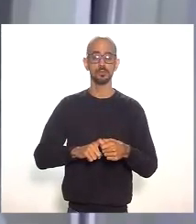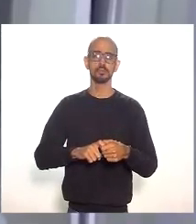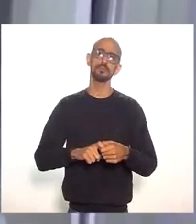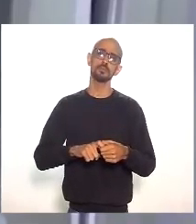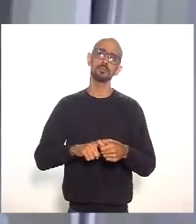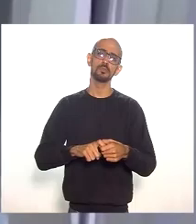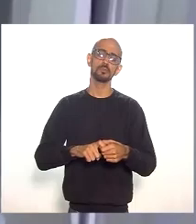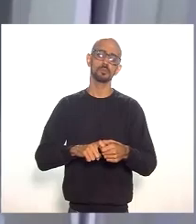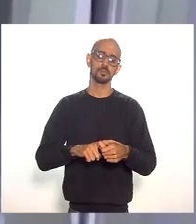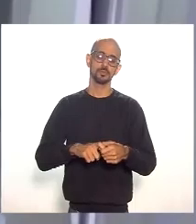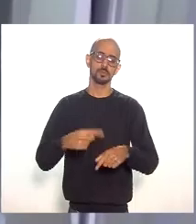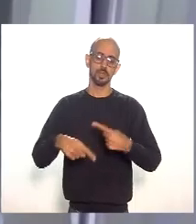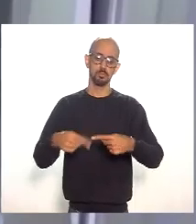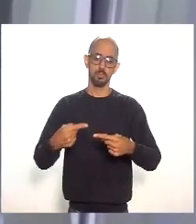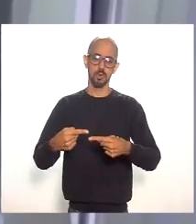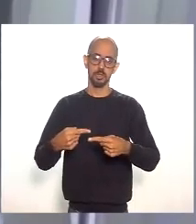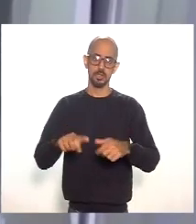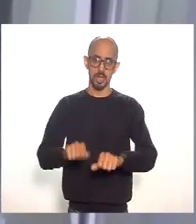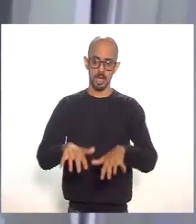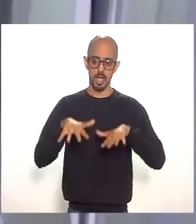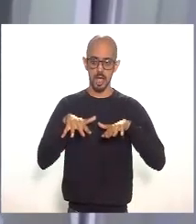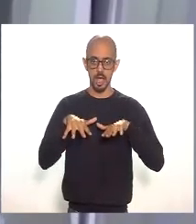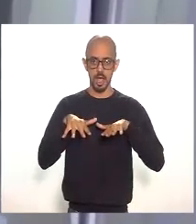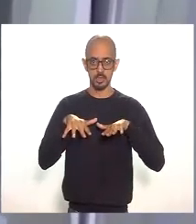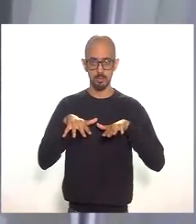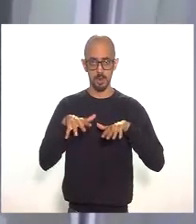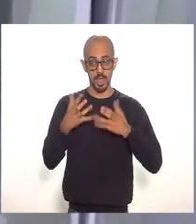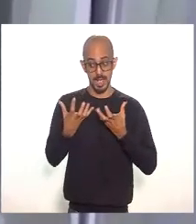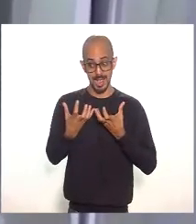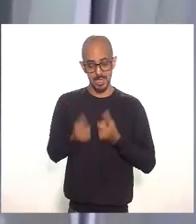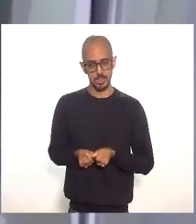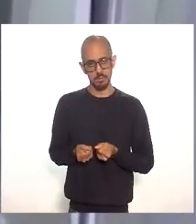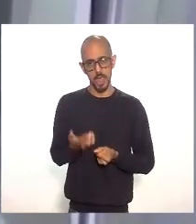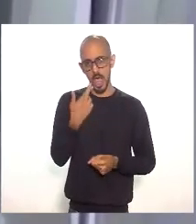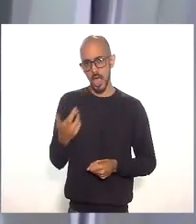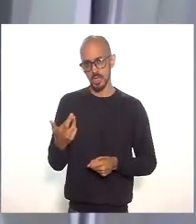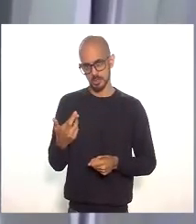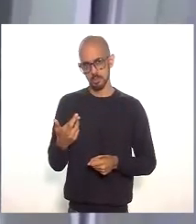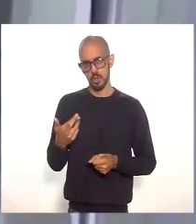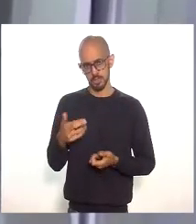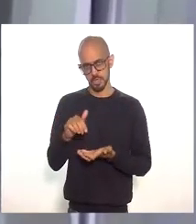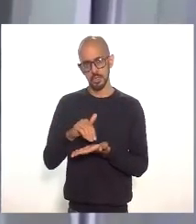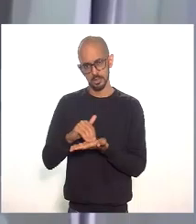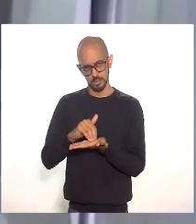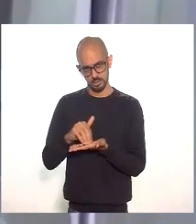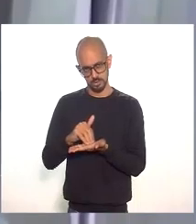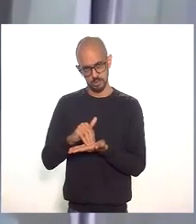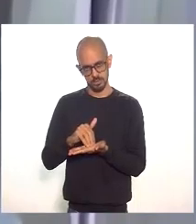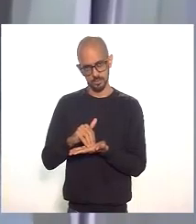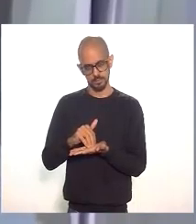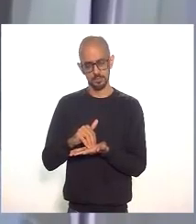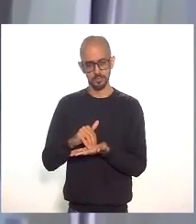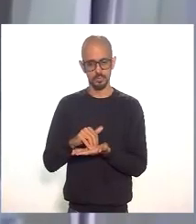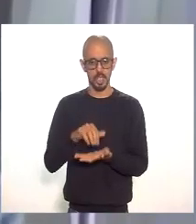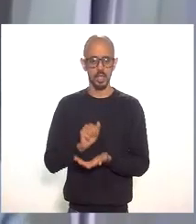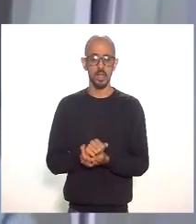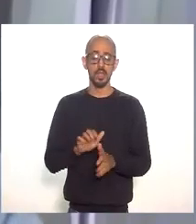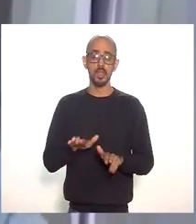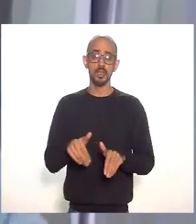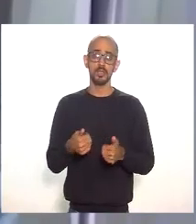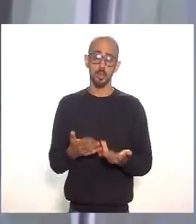da Casa, depois que a Assembleia receber o resultado, os pareceres da baixa em diligência. Então, mesmo